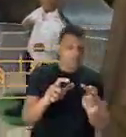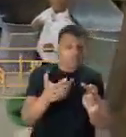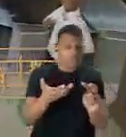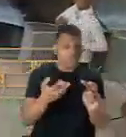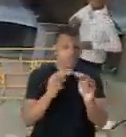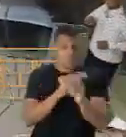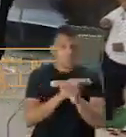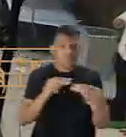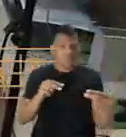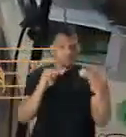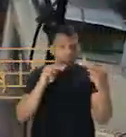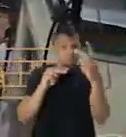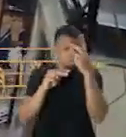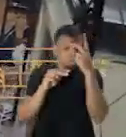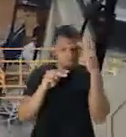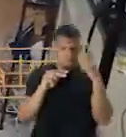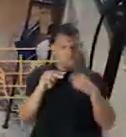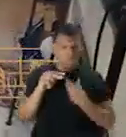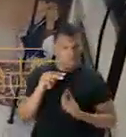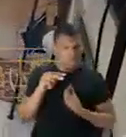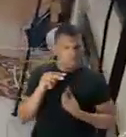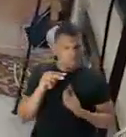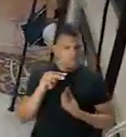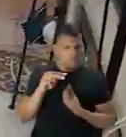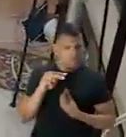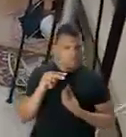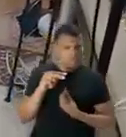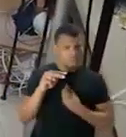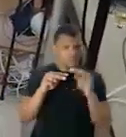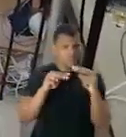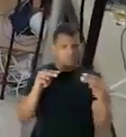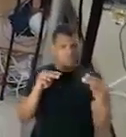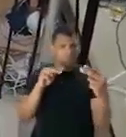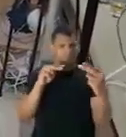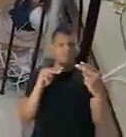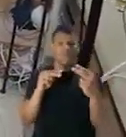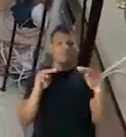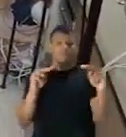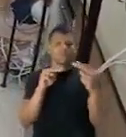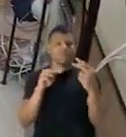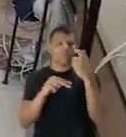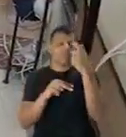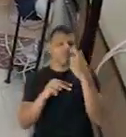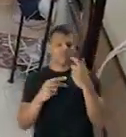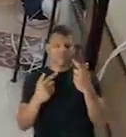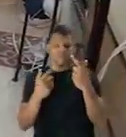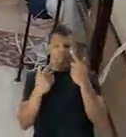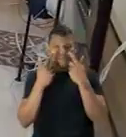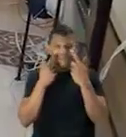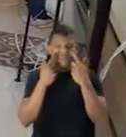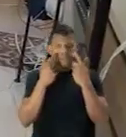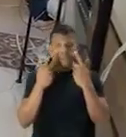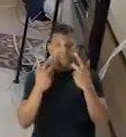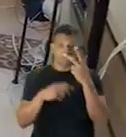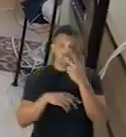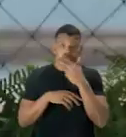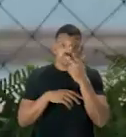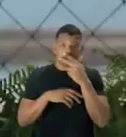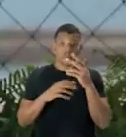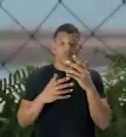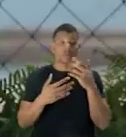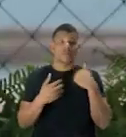Vive dentro do meu olho vermelho. Ela olhar do meu pai que já